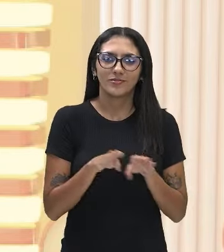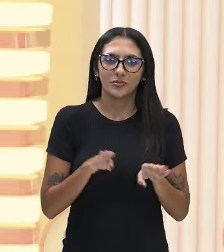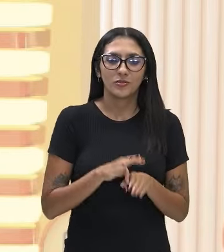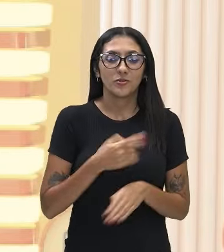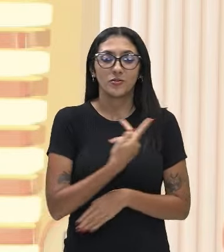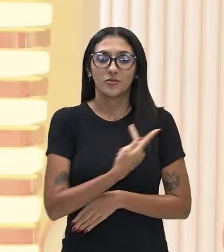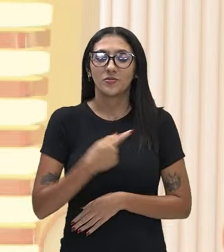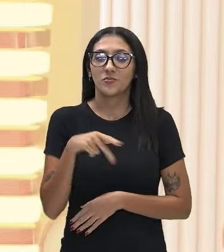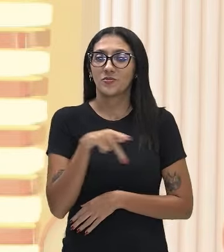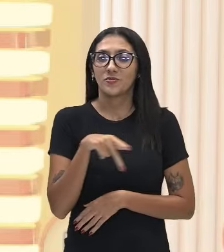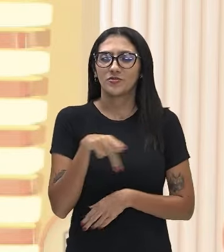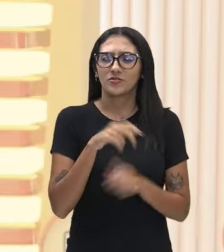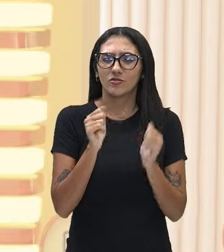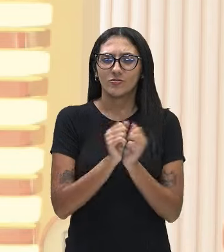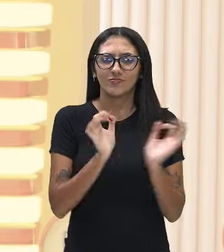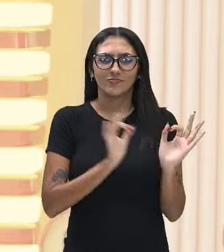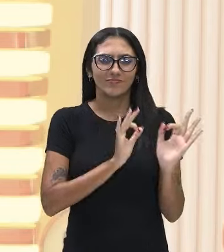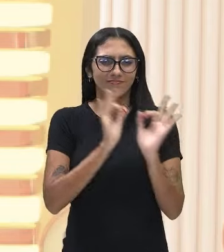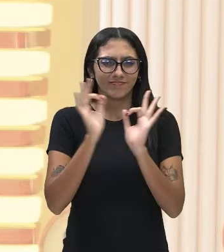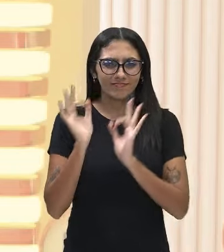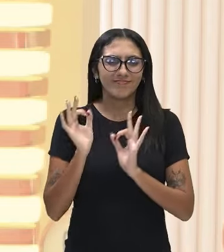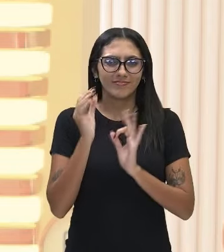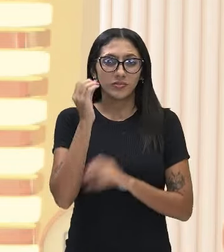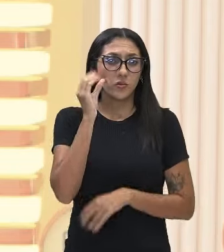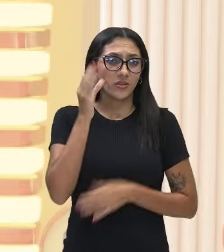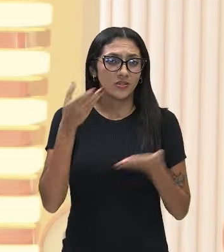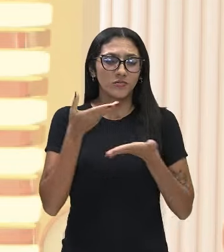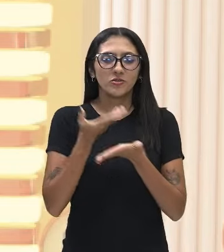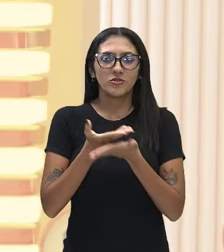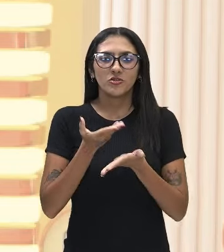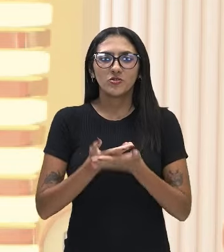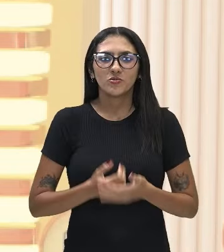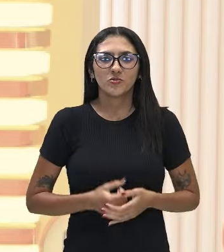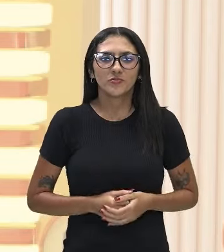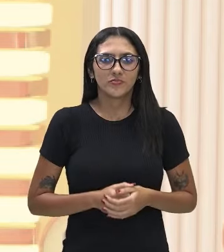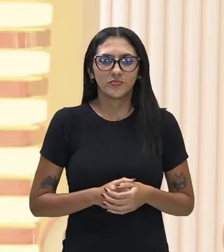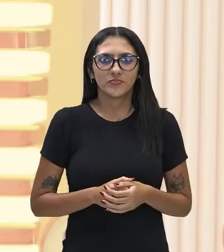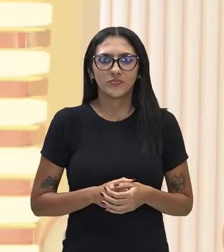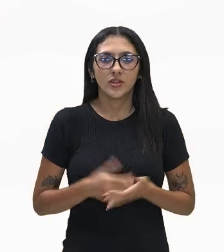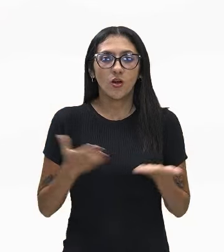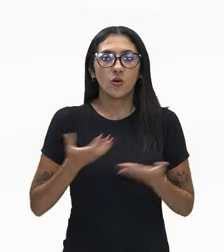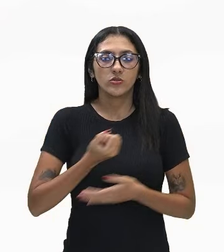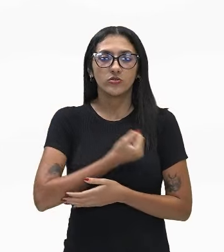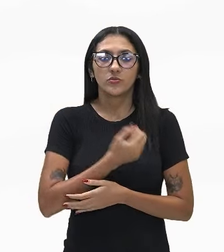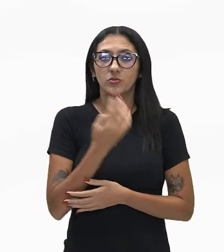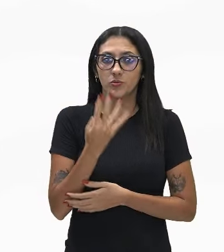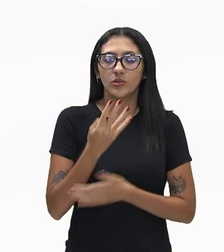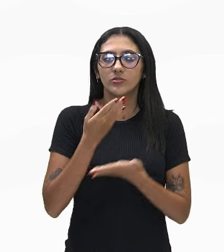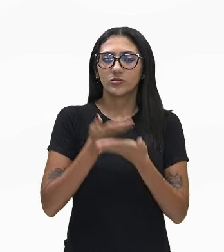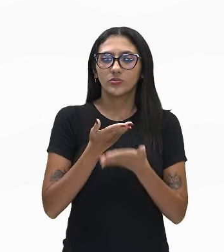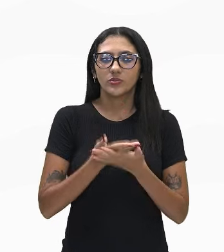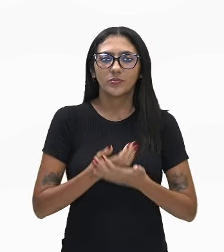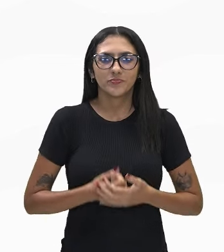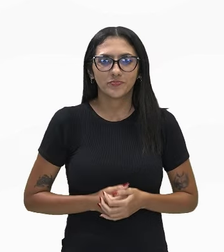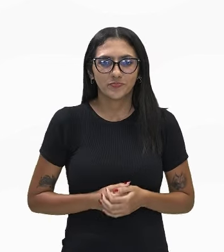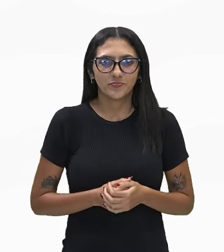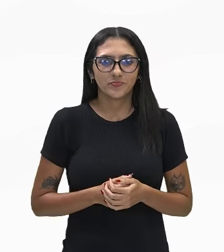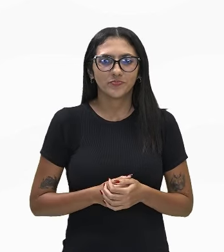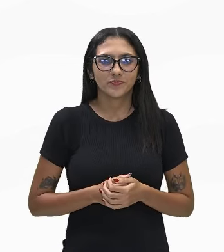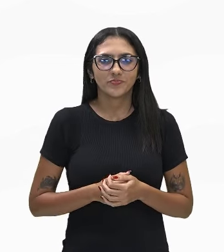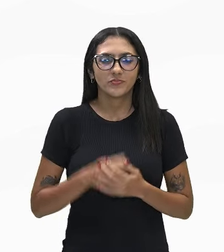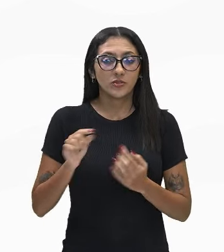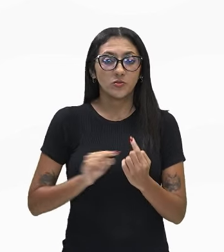parte desse conhecimento aí dessa aula de hoje, né? Que é a aula de número 4, ok? O nosso